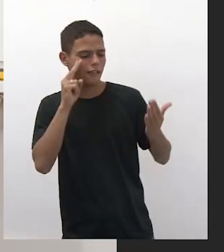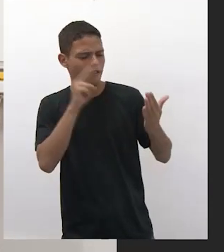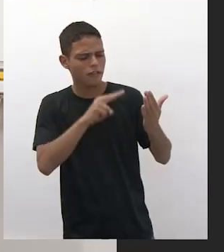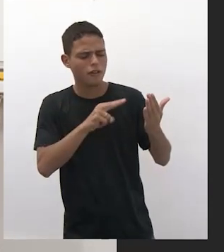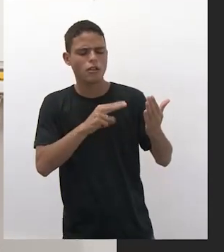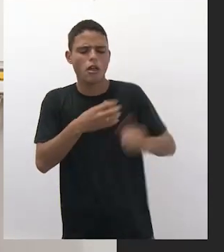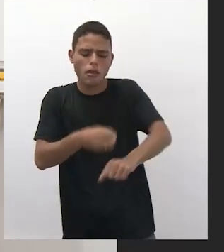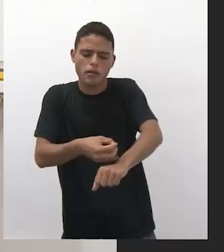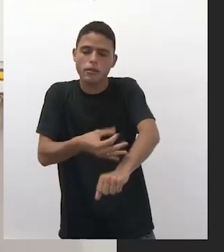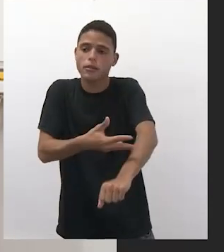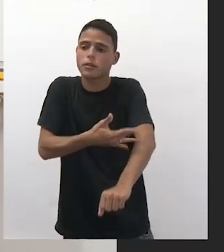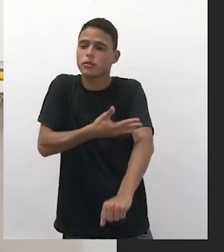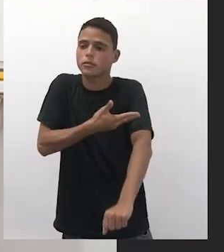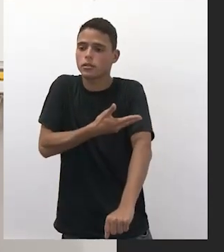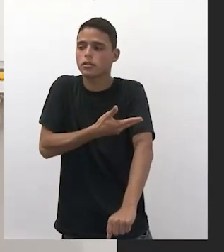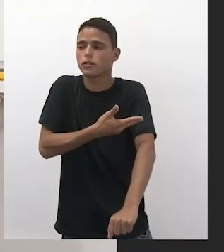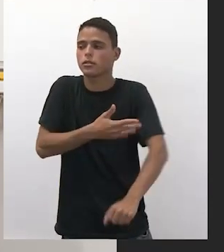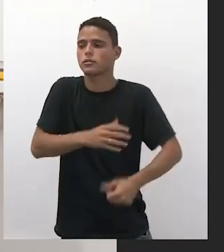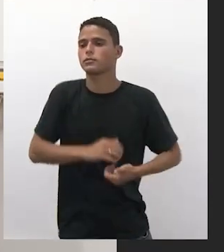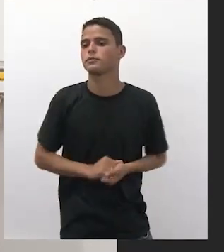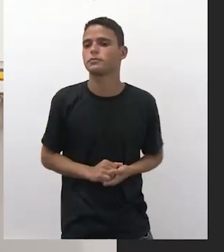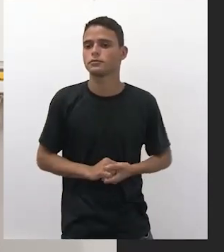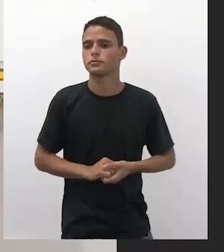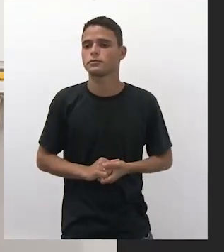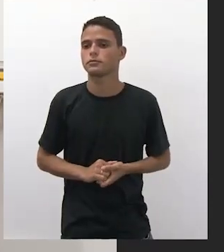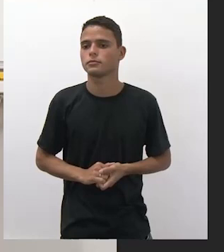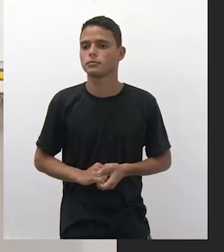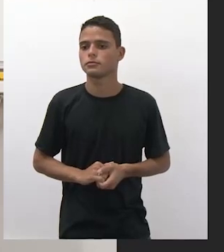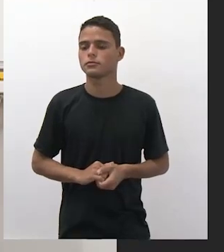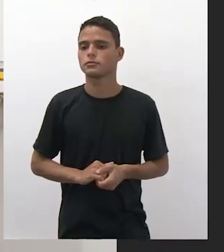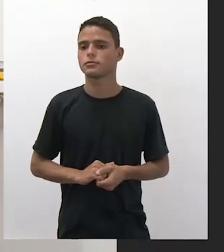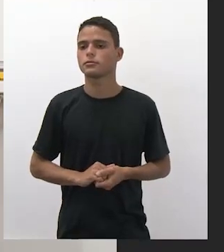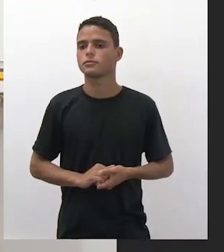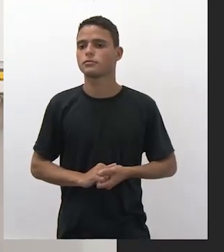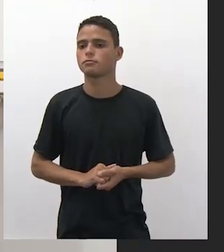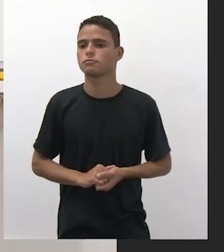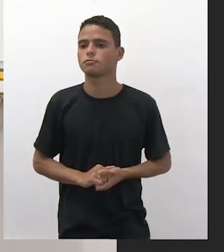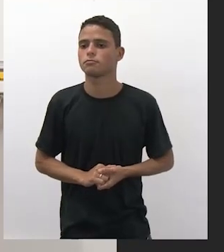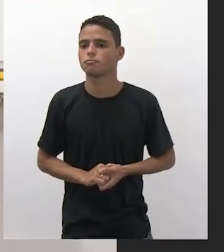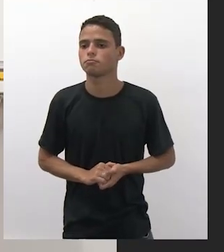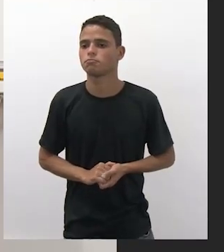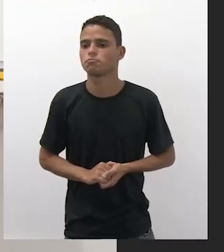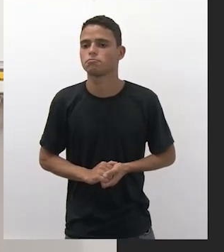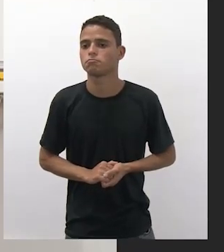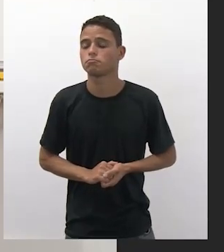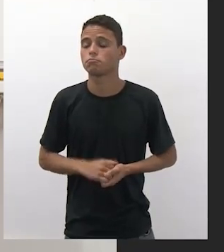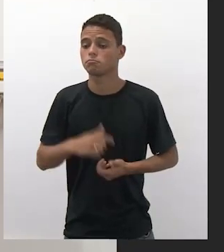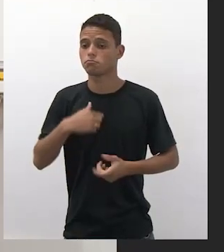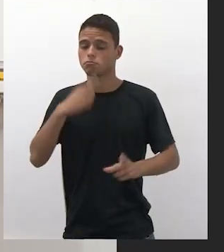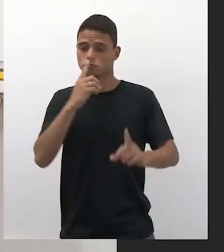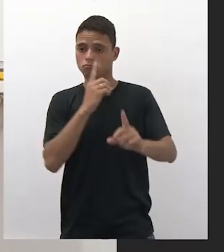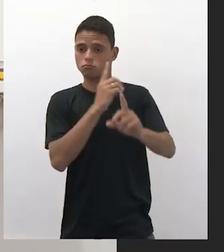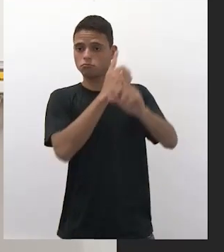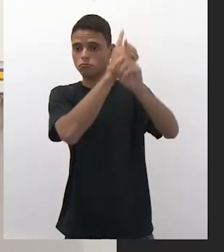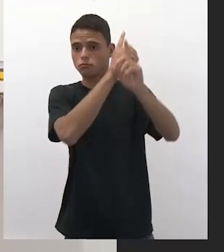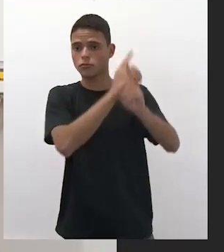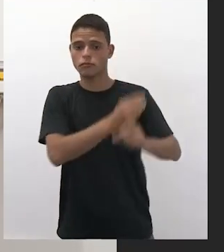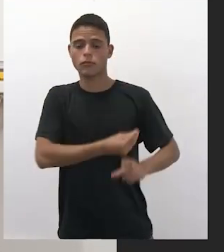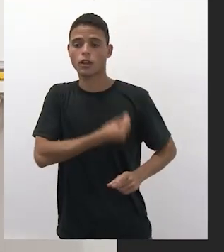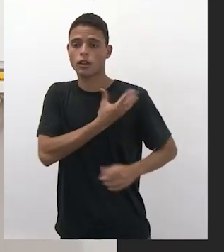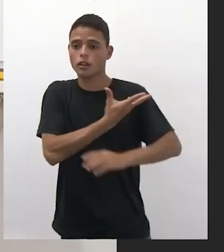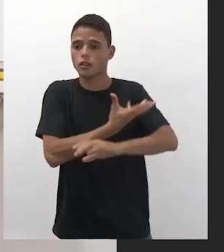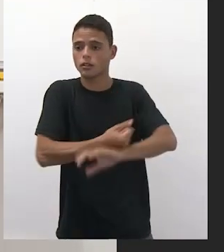aquele livro. Vidas Secas. Eu descobri Vidas Secas na